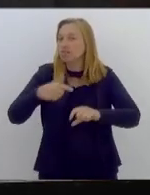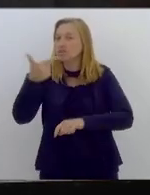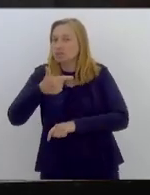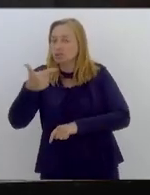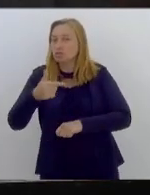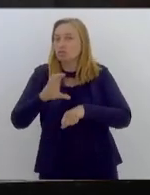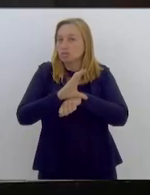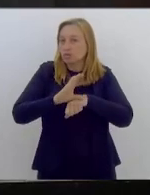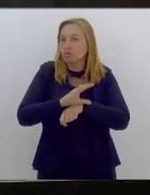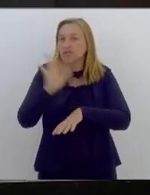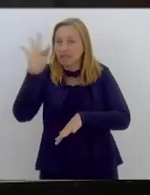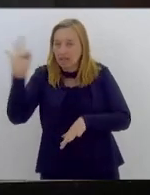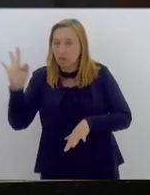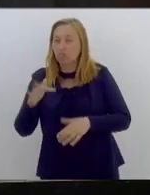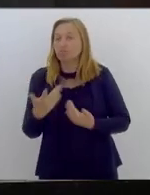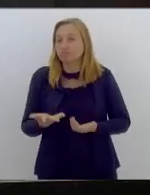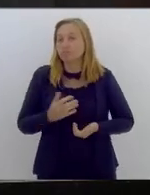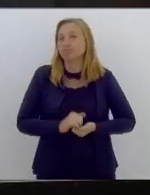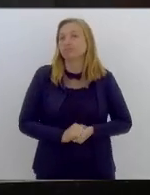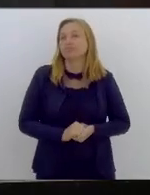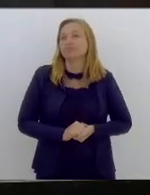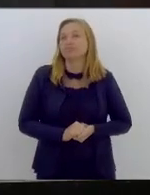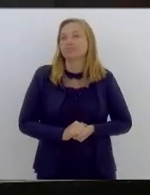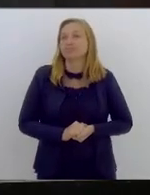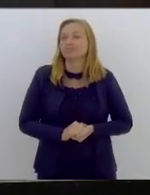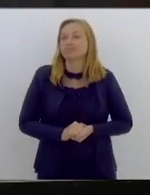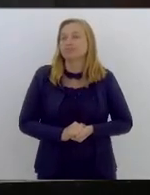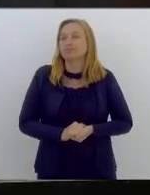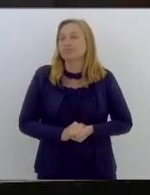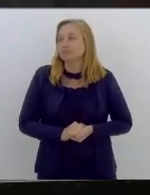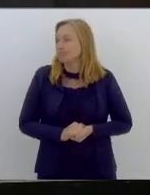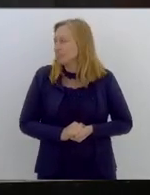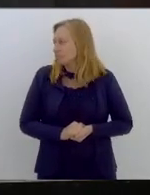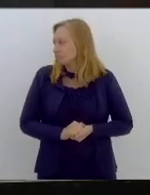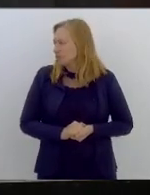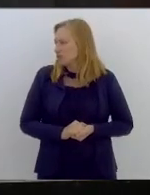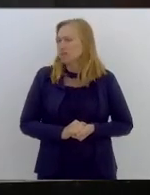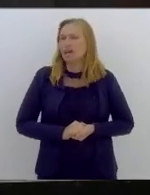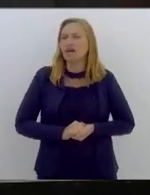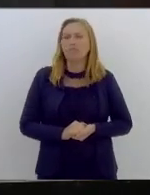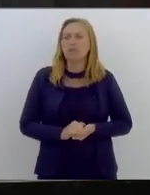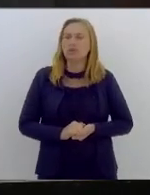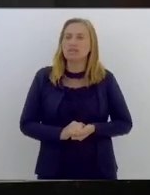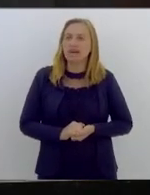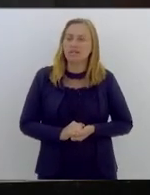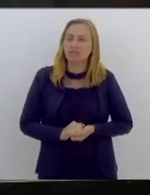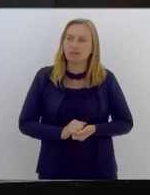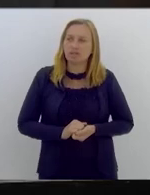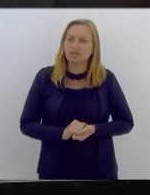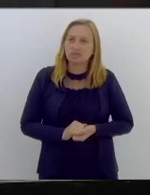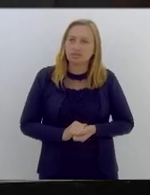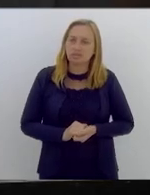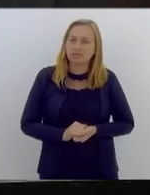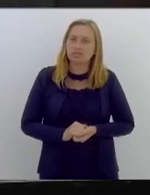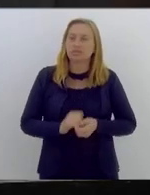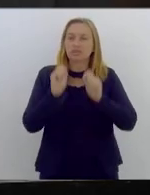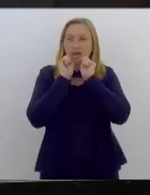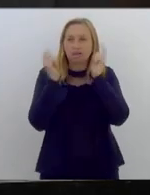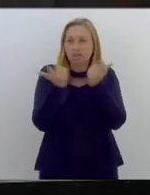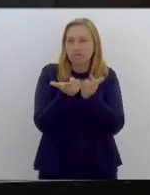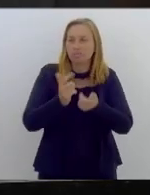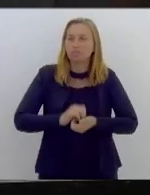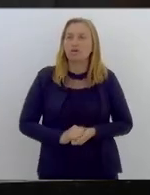Constituição Federal, né, que teria que ser por lei da iniciativa da Assembleia